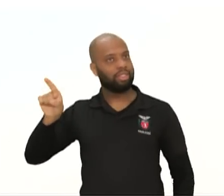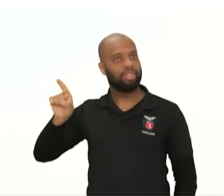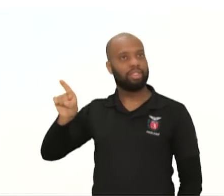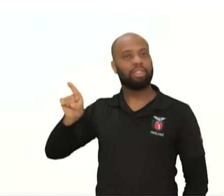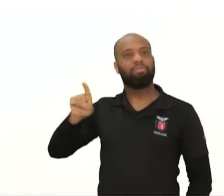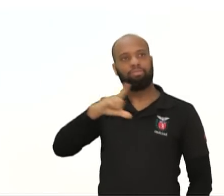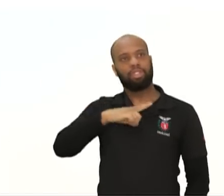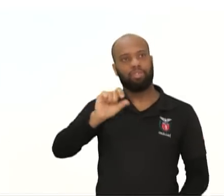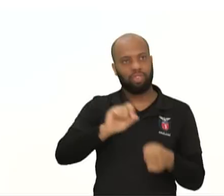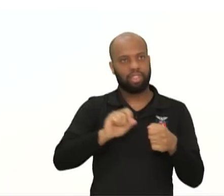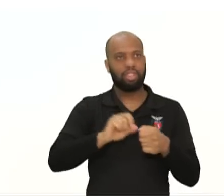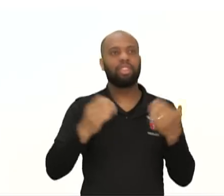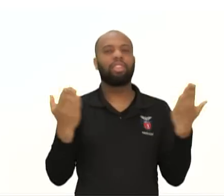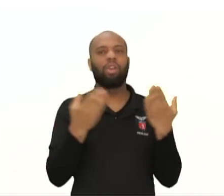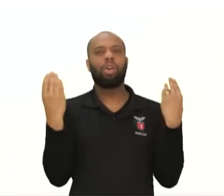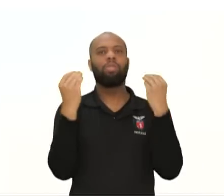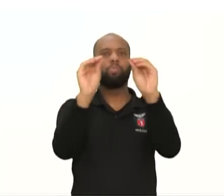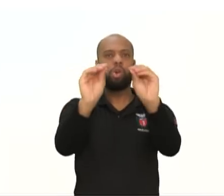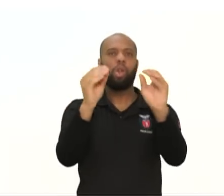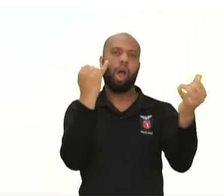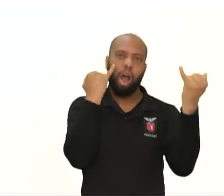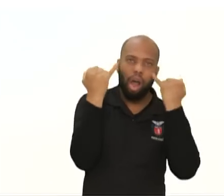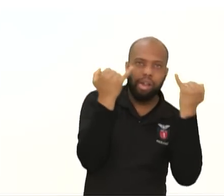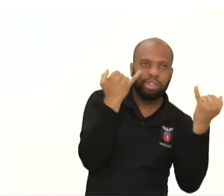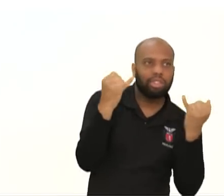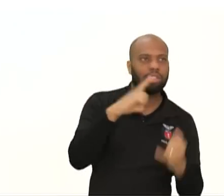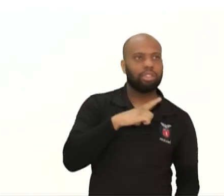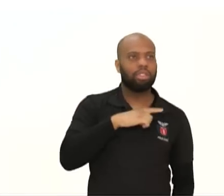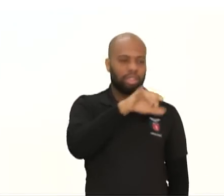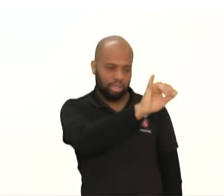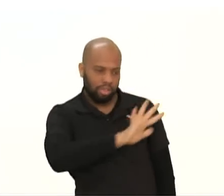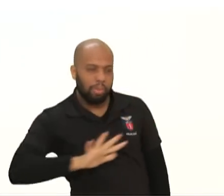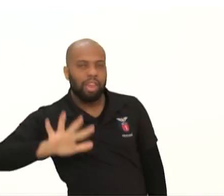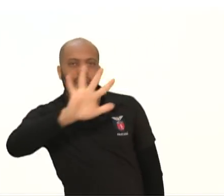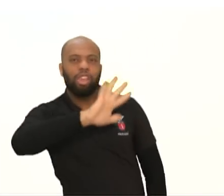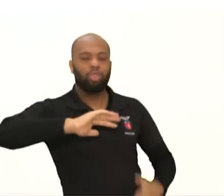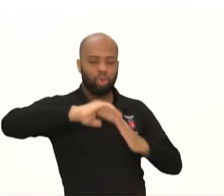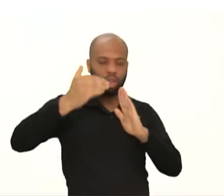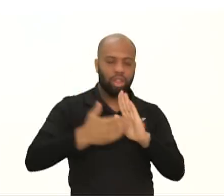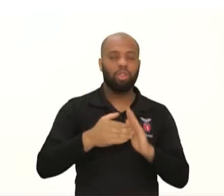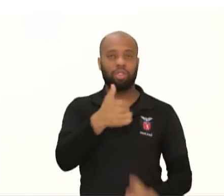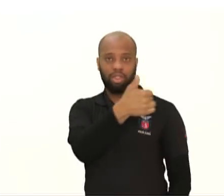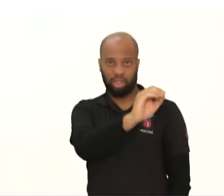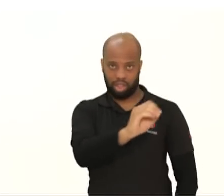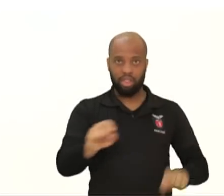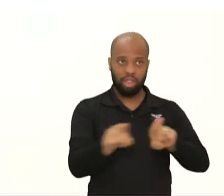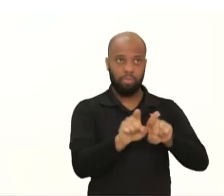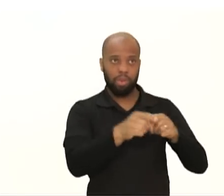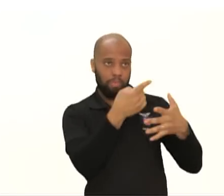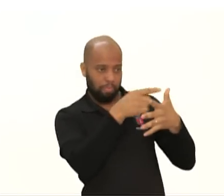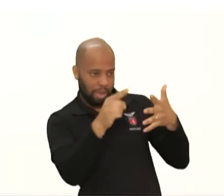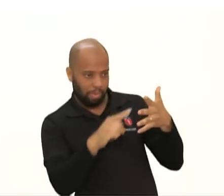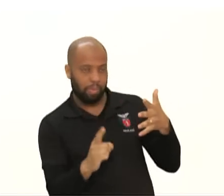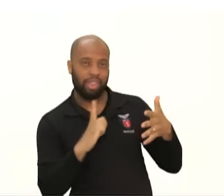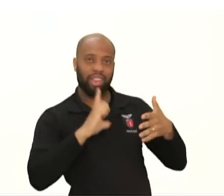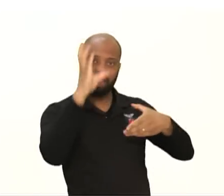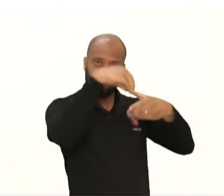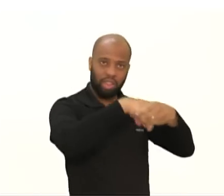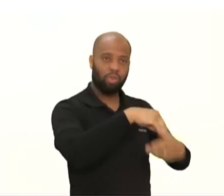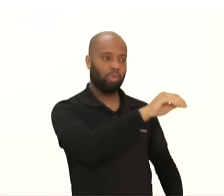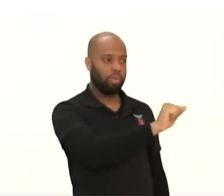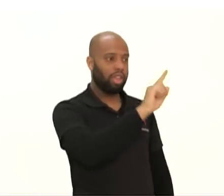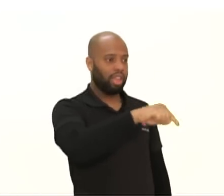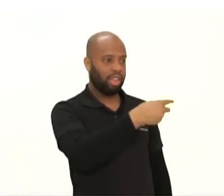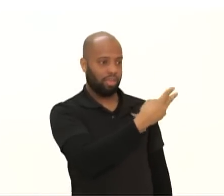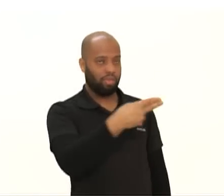puxando os dados que a professora colocou lá no slide anterior, o nosso espaço amostral é 10, certo? O número de elementos lá no evento A é 5,